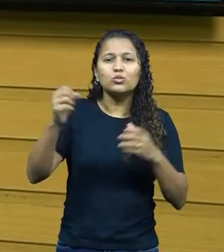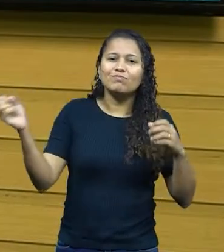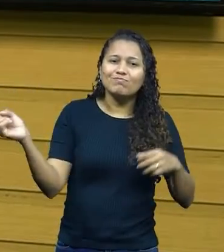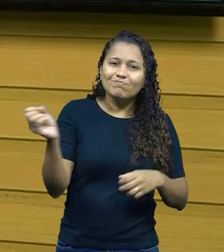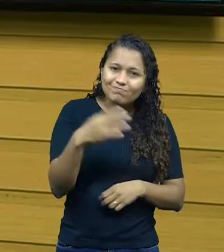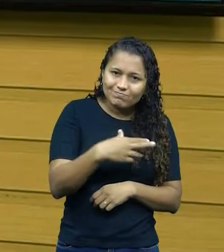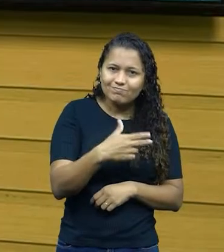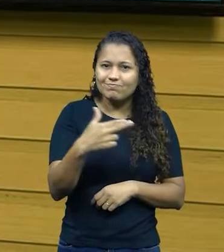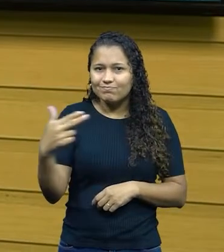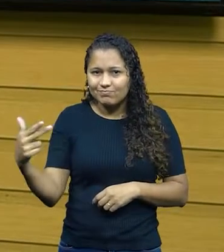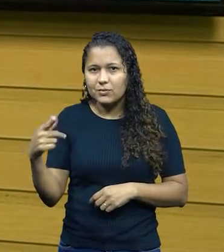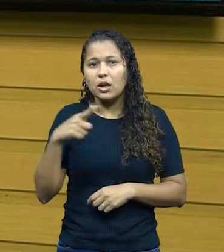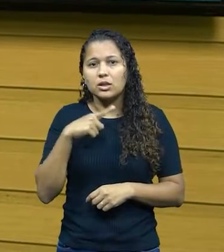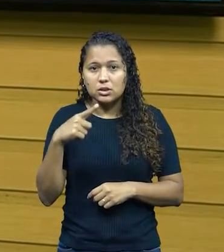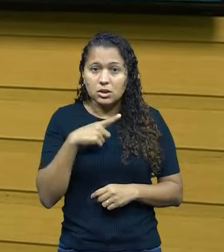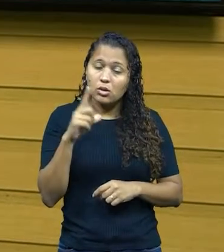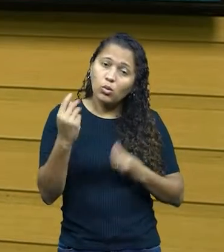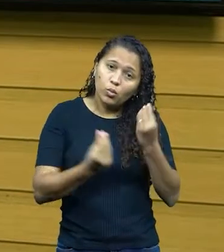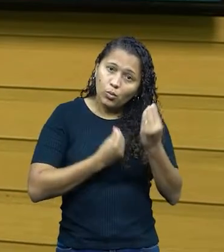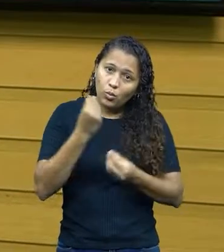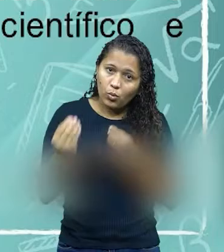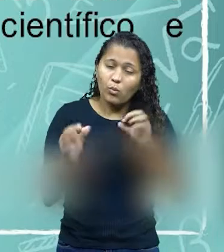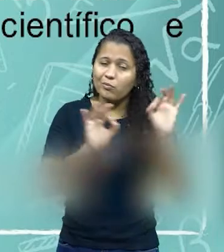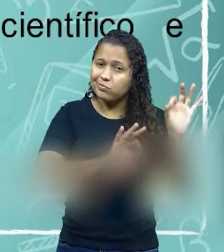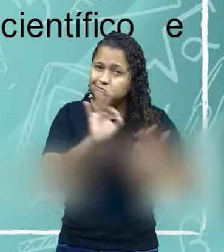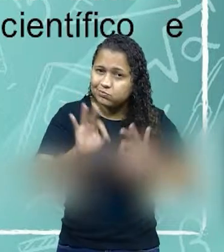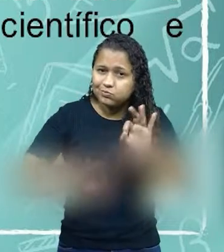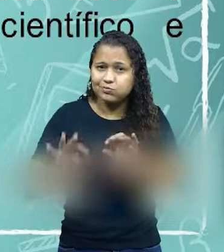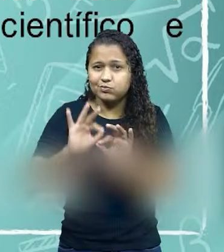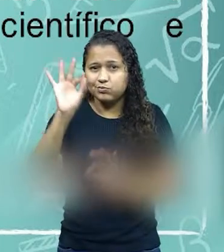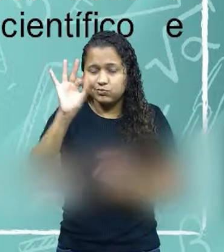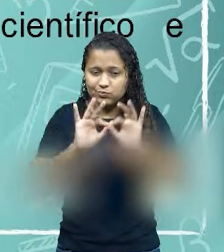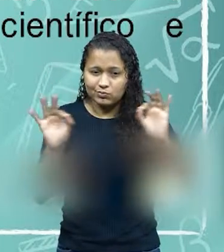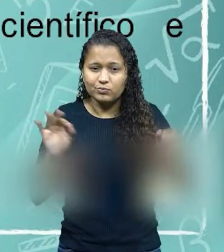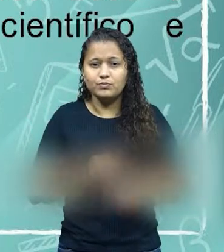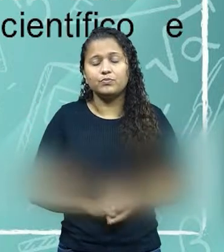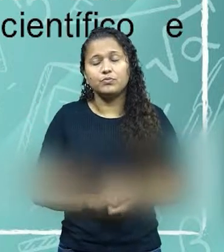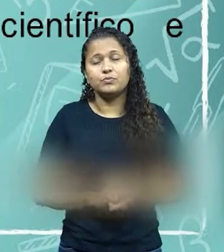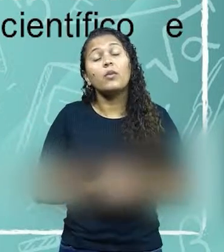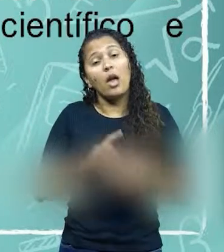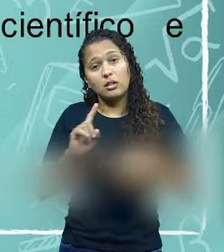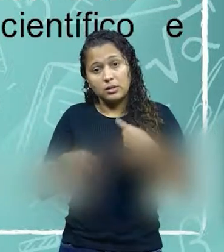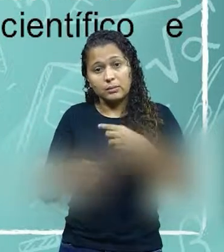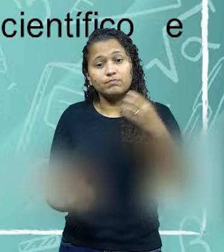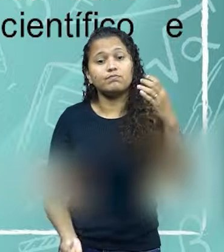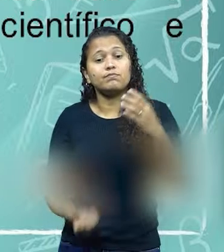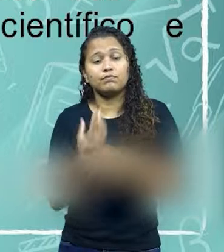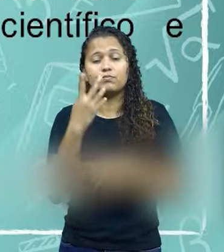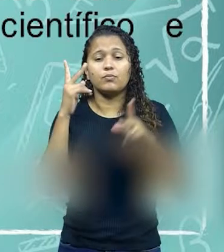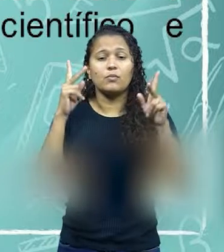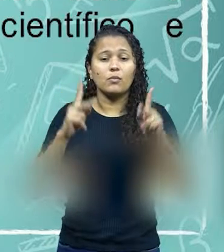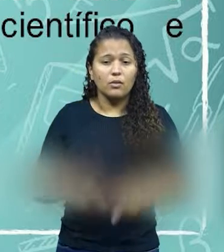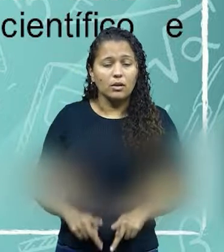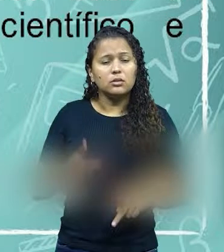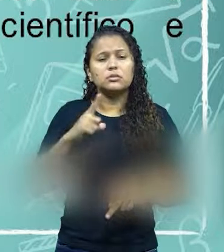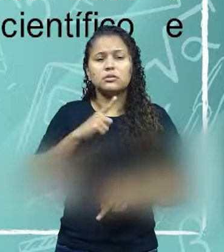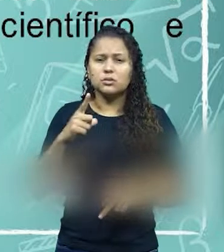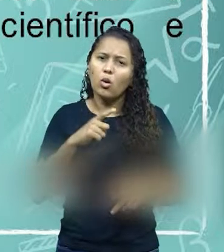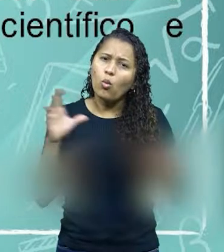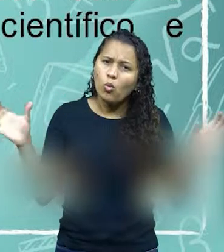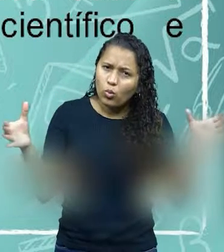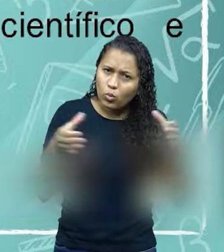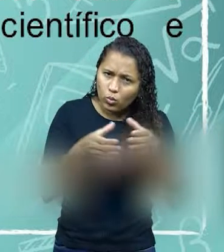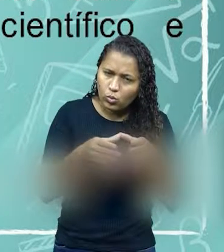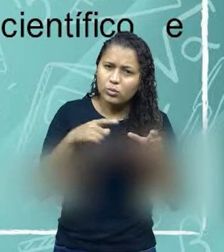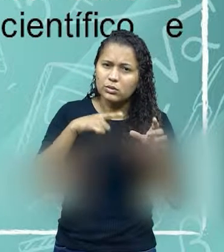vai encontrando formas mais precisas de medir. A partir da criação desse padrão, de um padrão com um pequeno